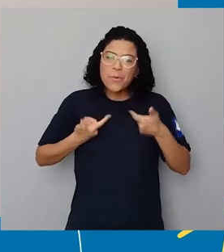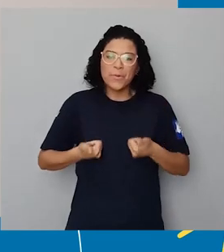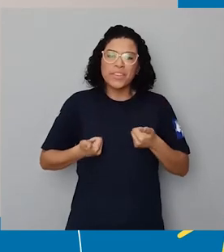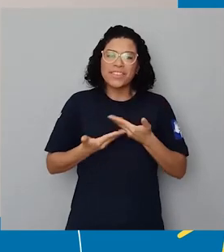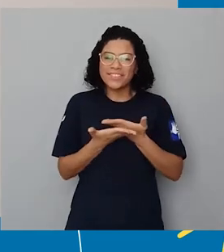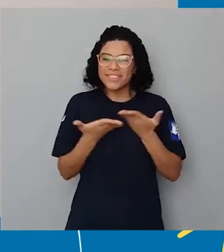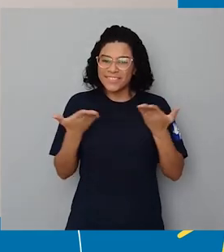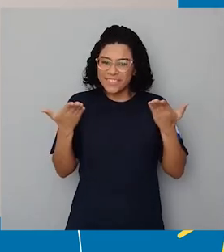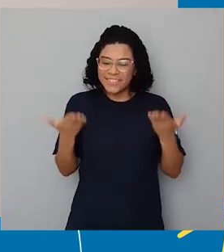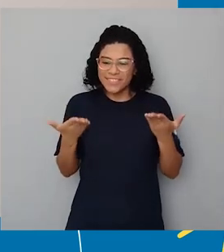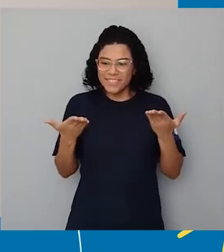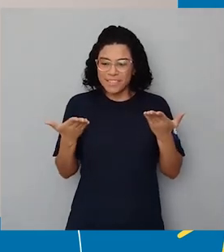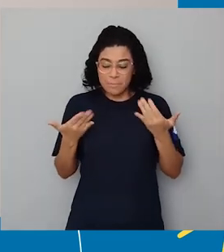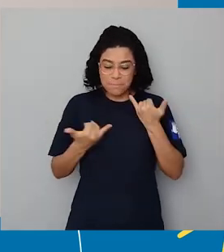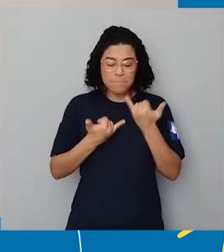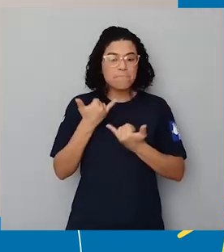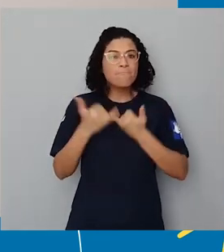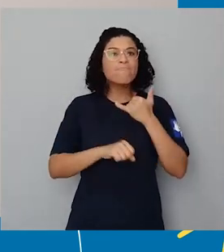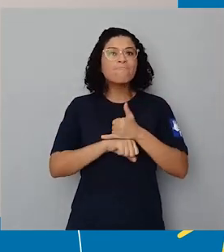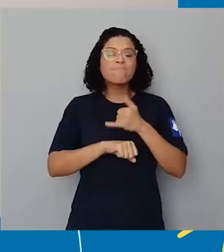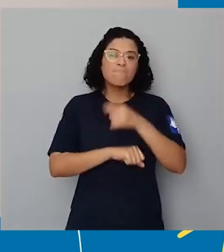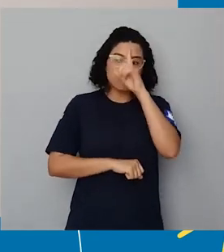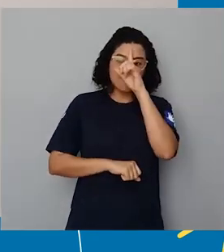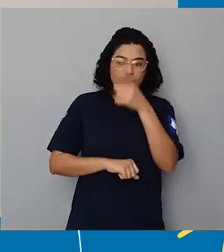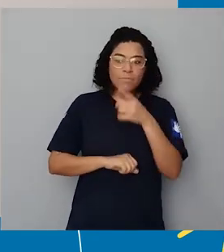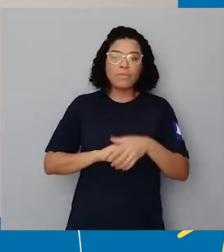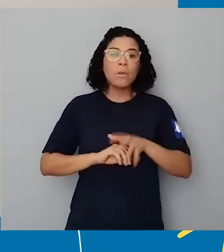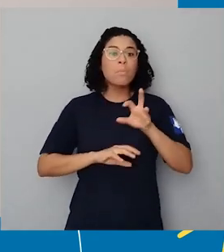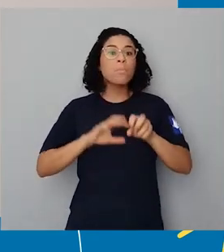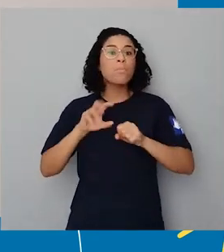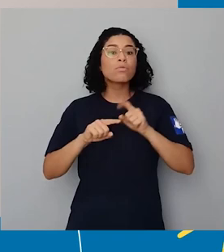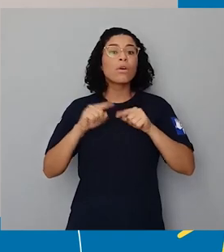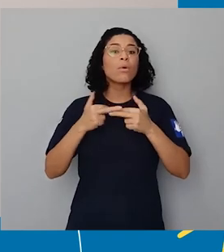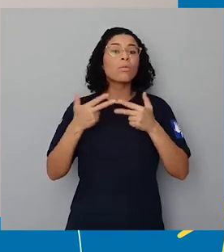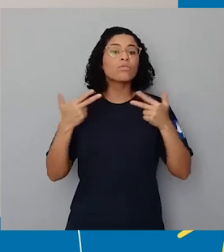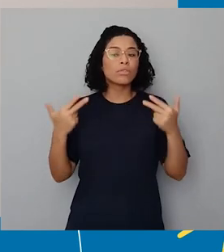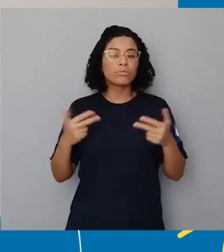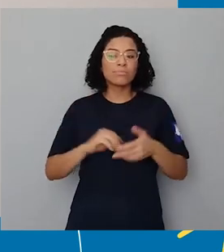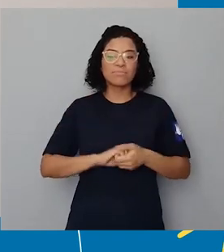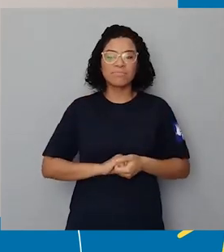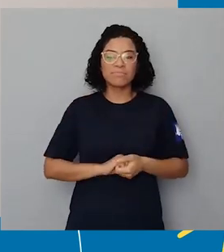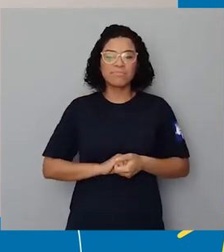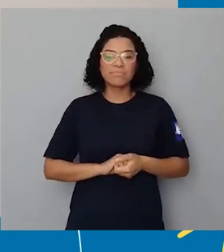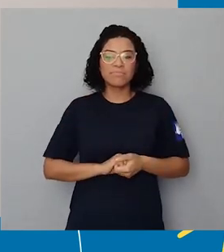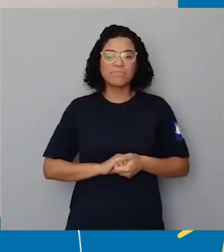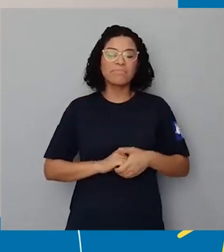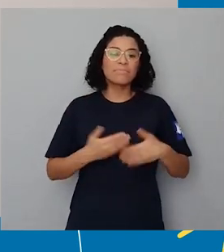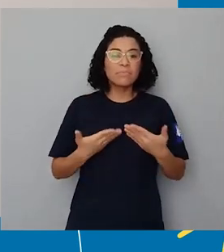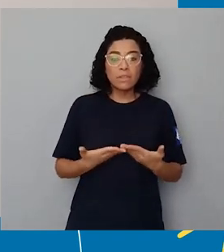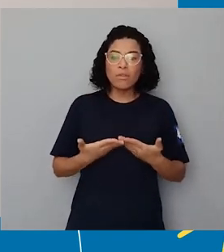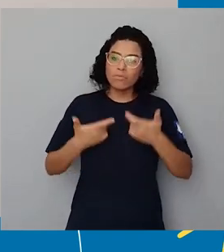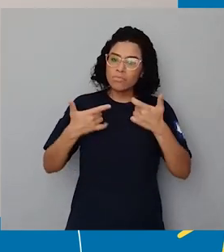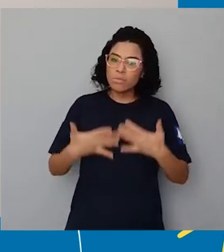para fazermos meu mestre mandou em busca de objetos. Então, eu vou falar aqui